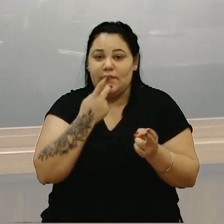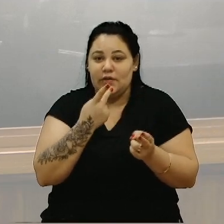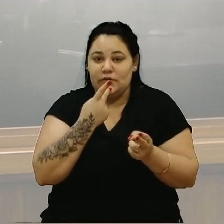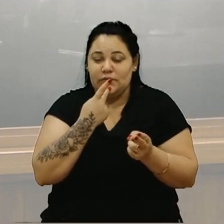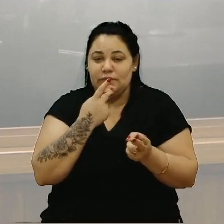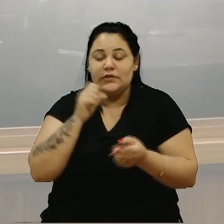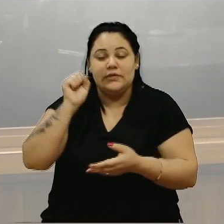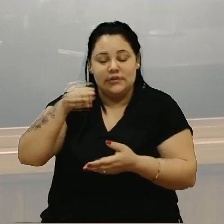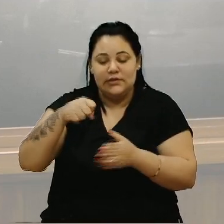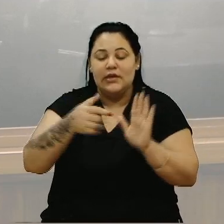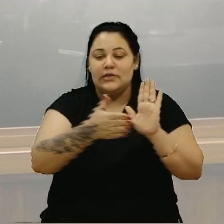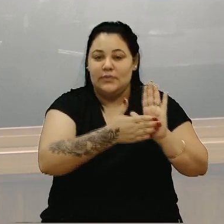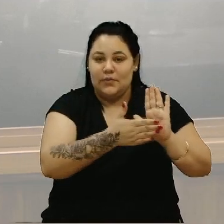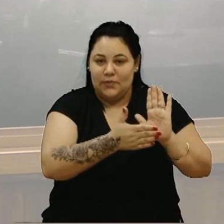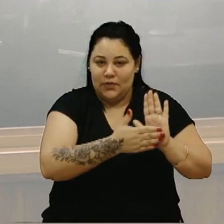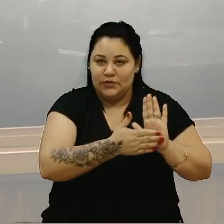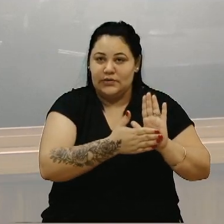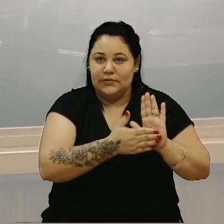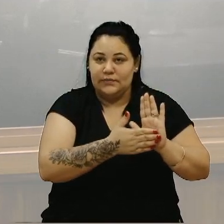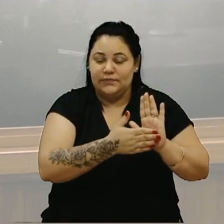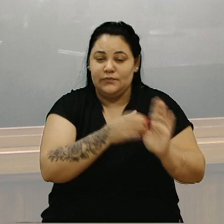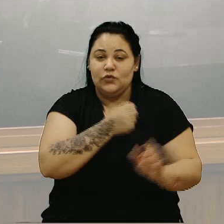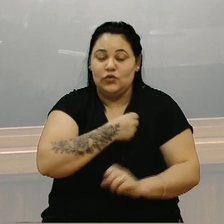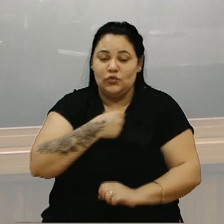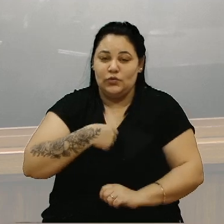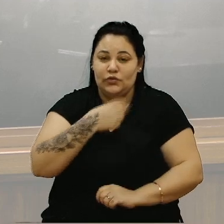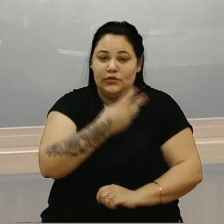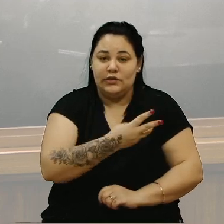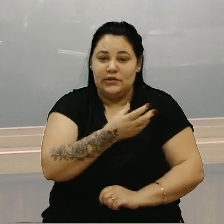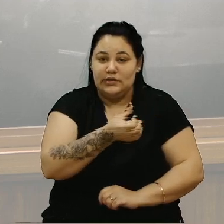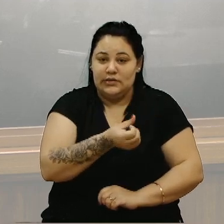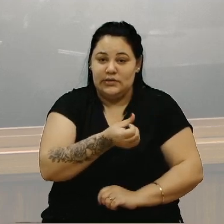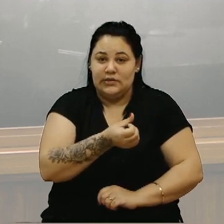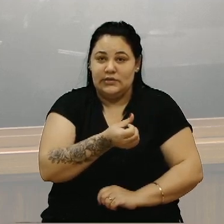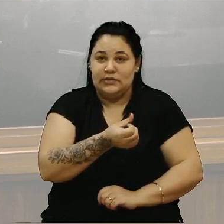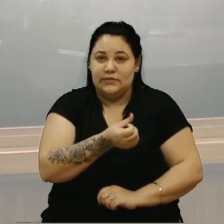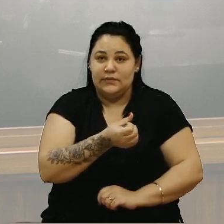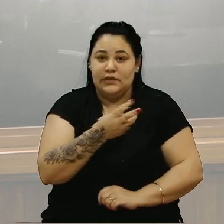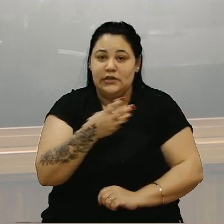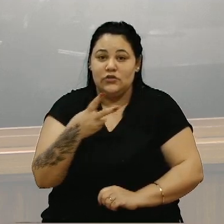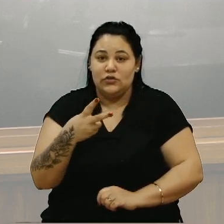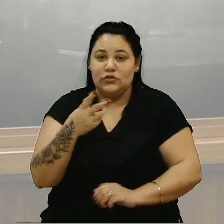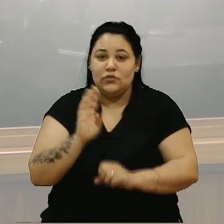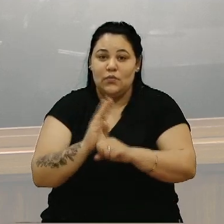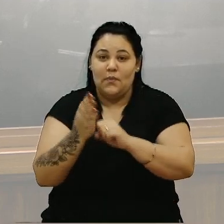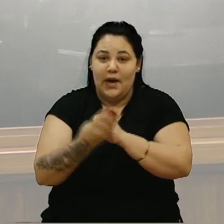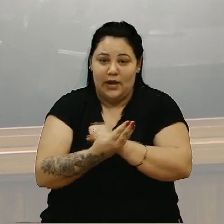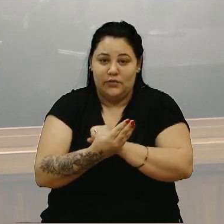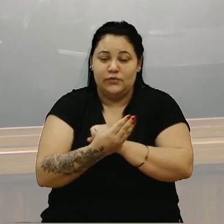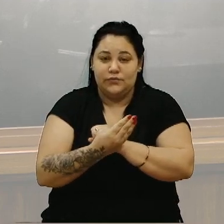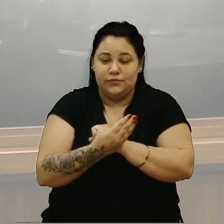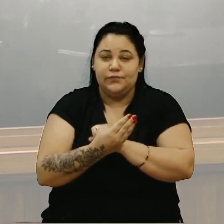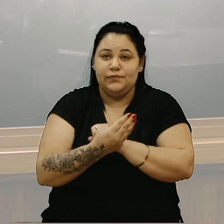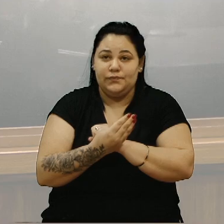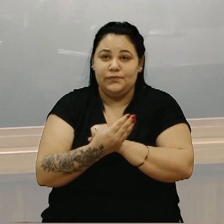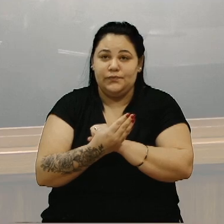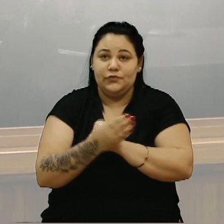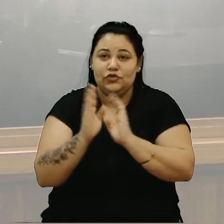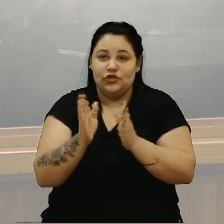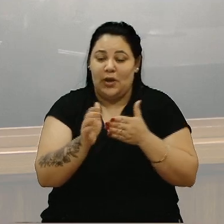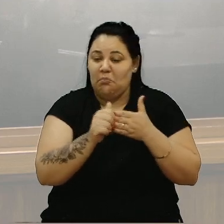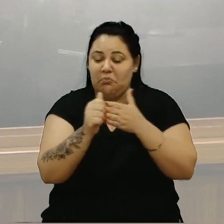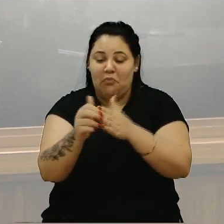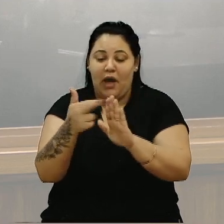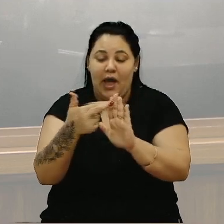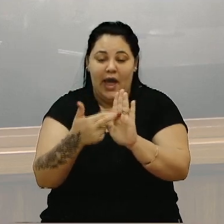denominação, codificada sobre número 3632, no bairro Santa Fé, está regularizada conforme a Instrução